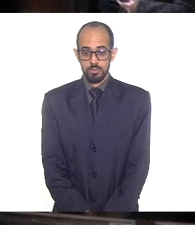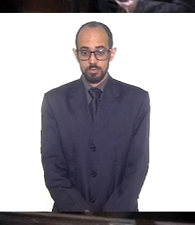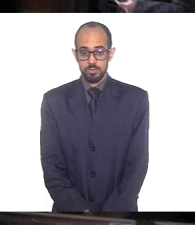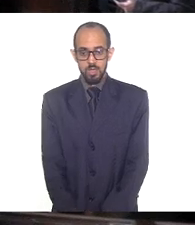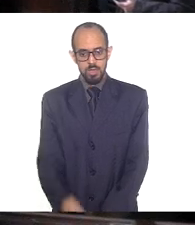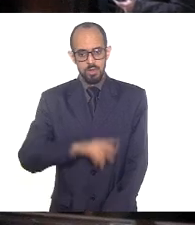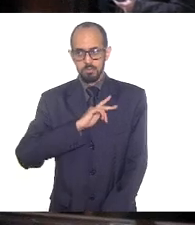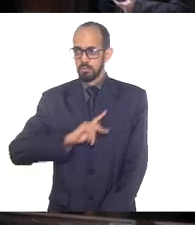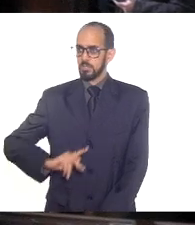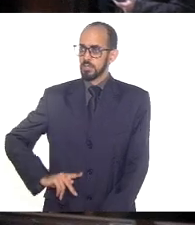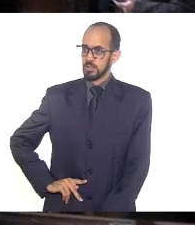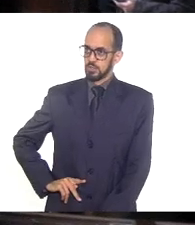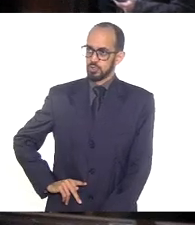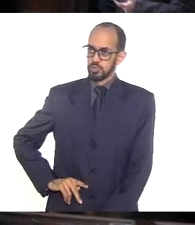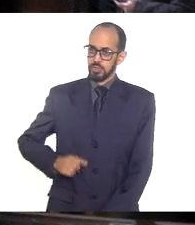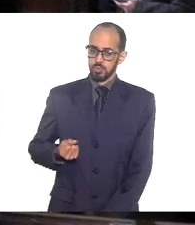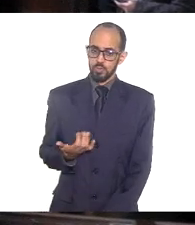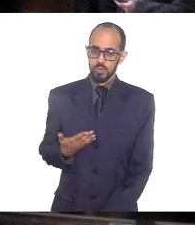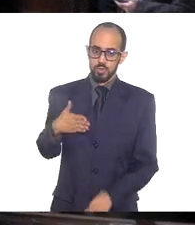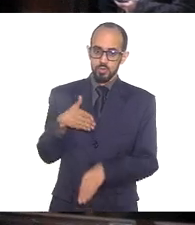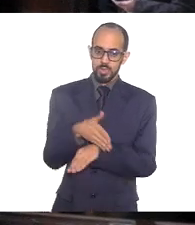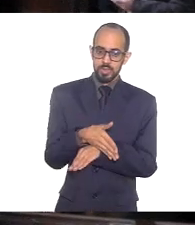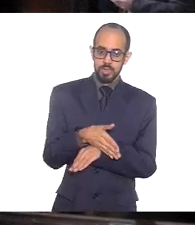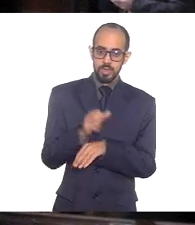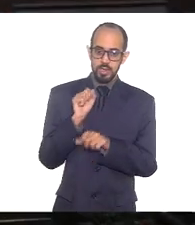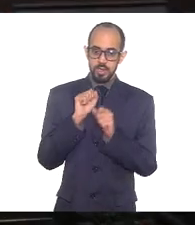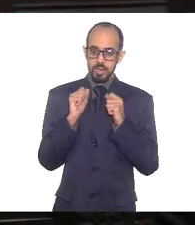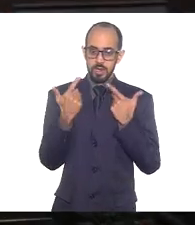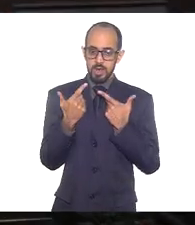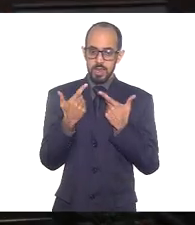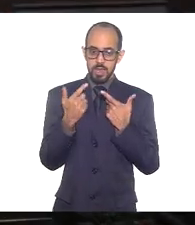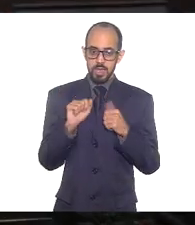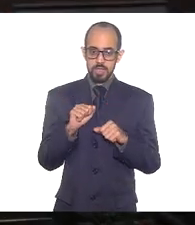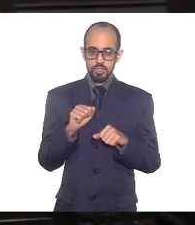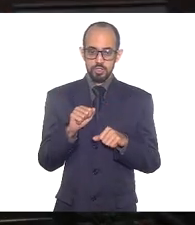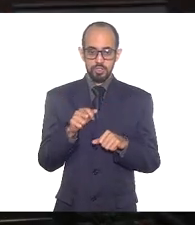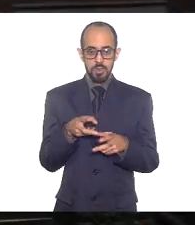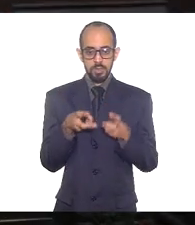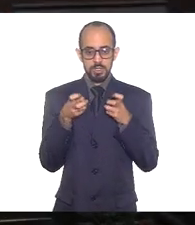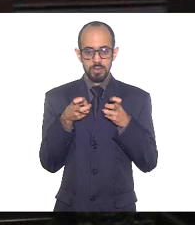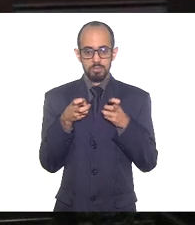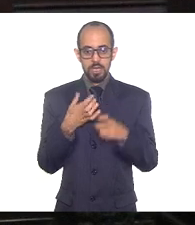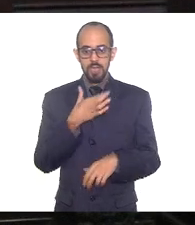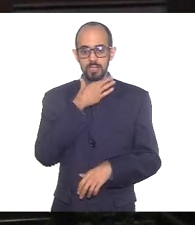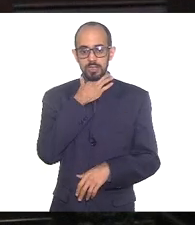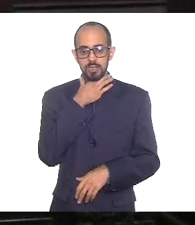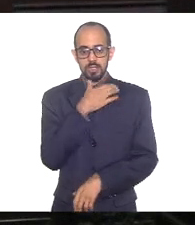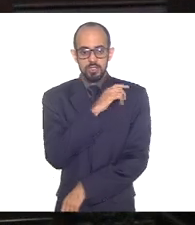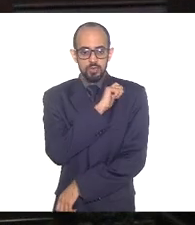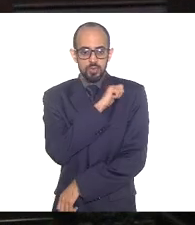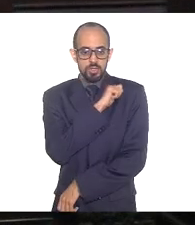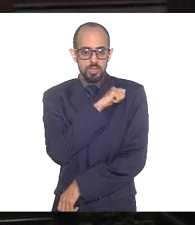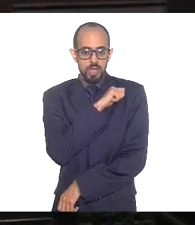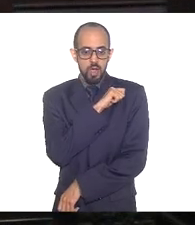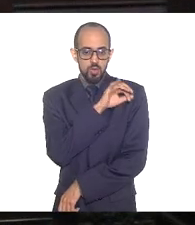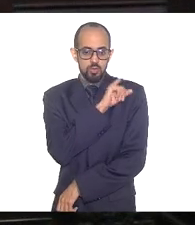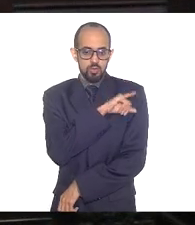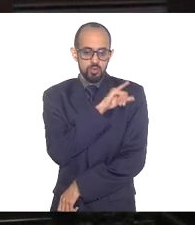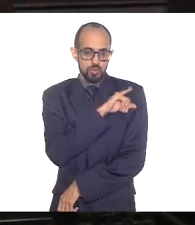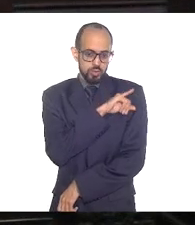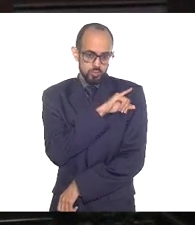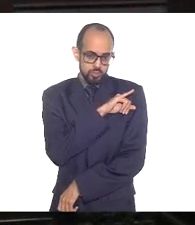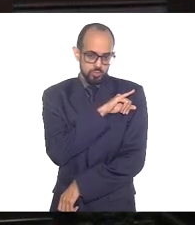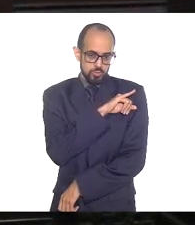o presidente quando eu entrei aqui nesse Parlamento já era notória a crise fiscal que o Estado do Rio de Janeiro vai enfrentando